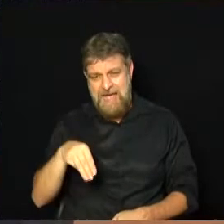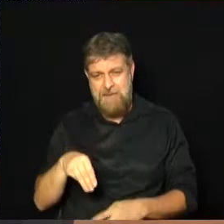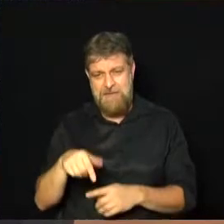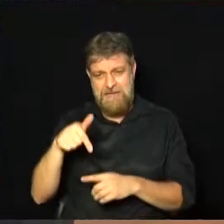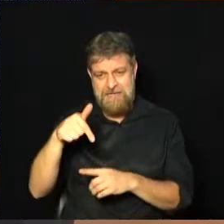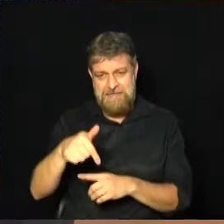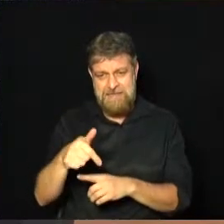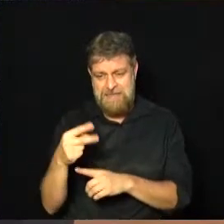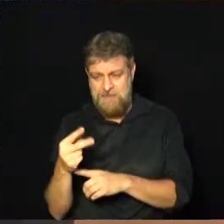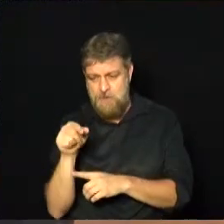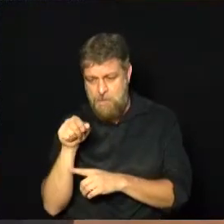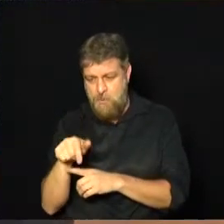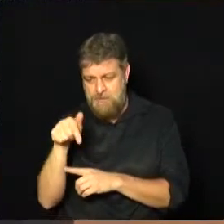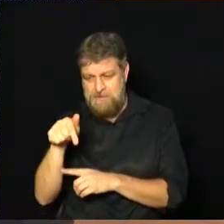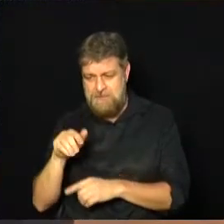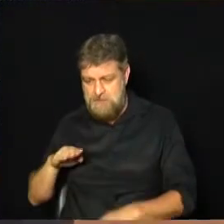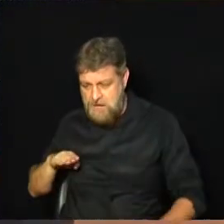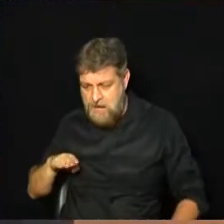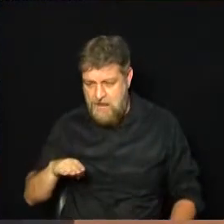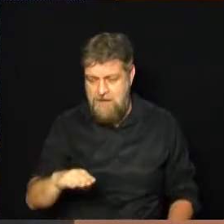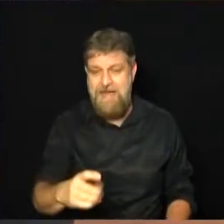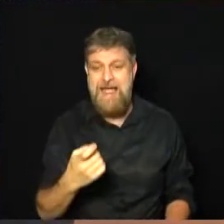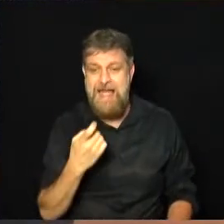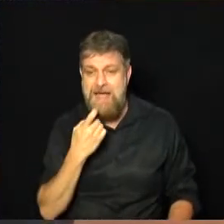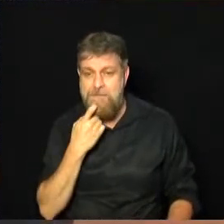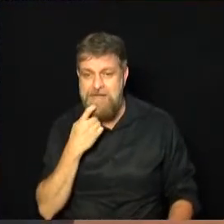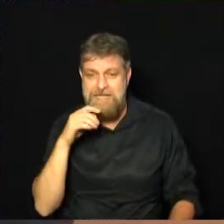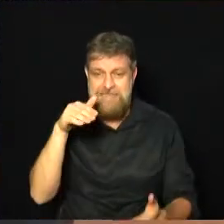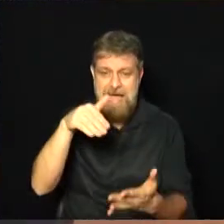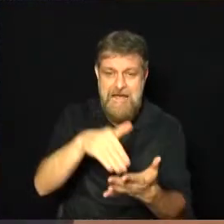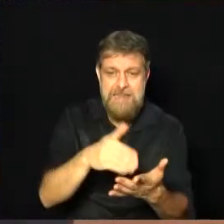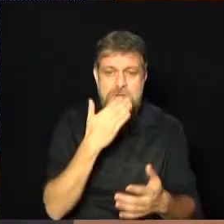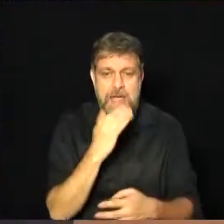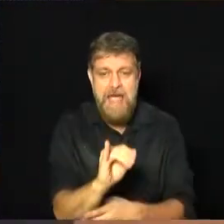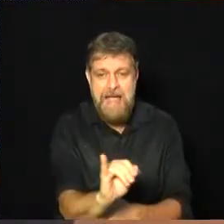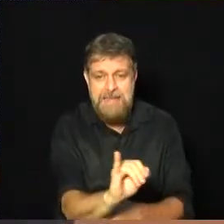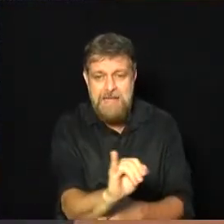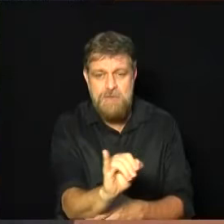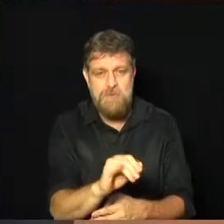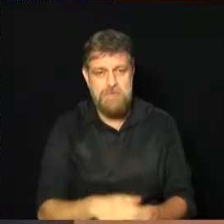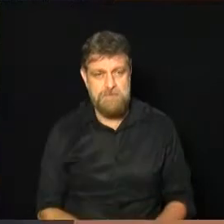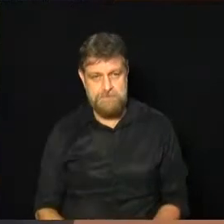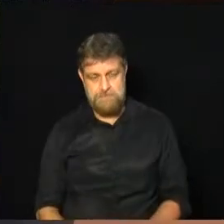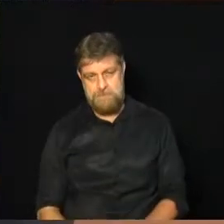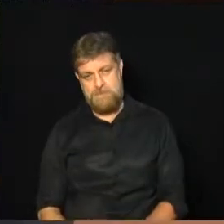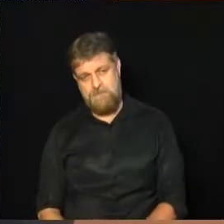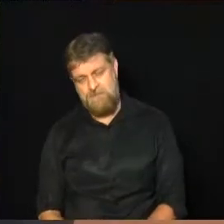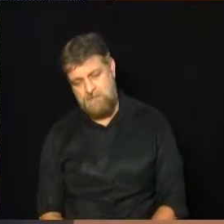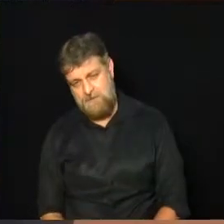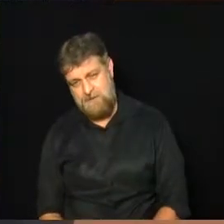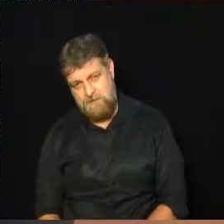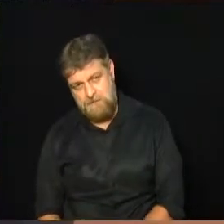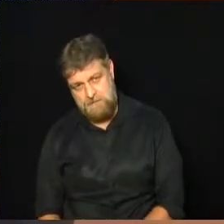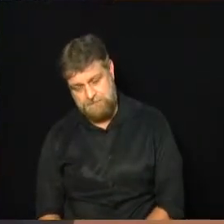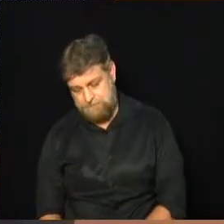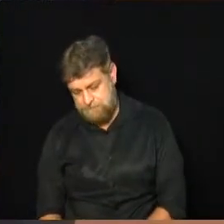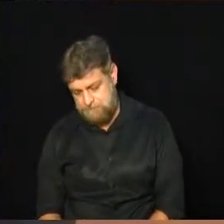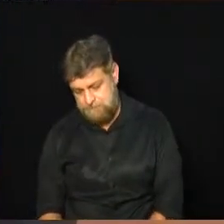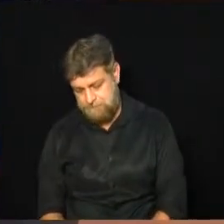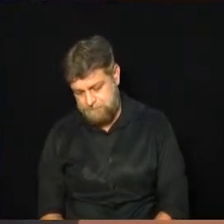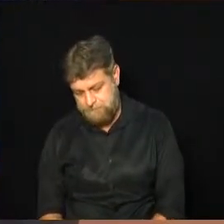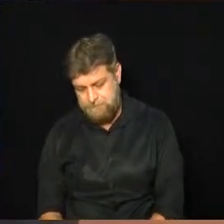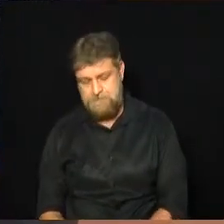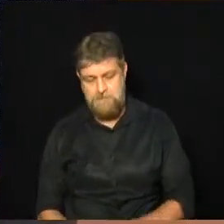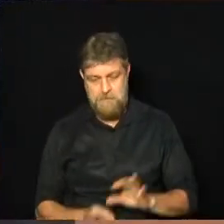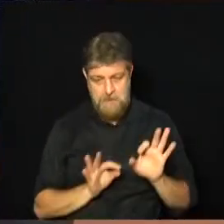72,7, sentido Campinas-Indaiatuba. É o seguinte, esse projeto ele está em discussão no momento,